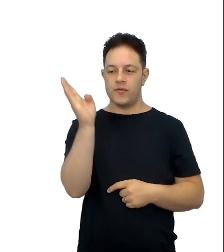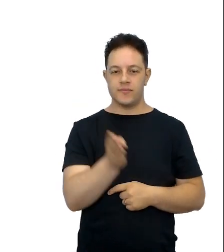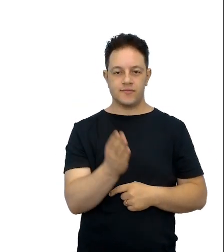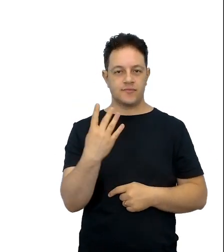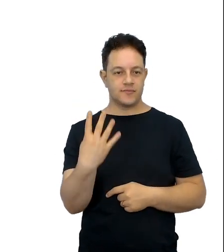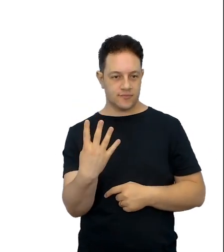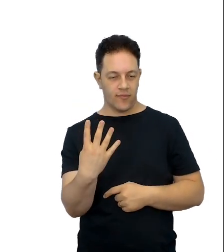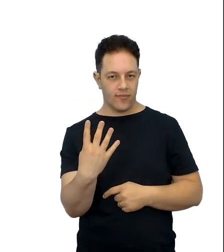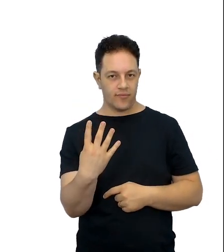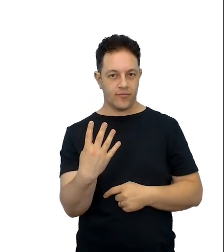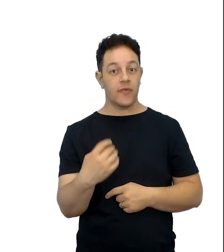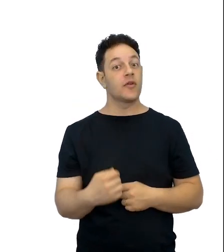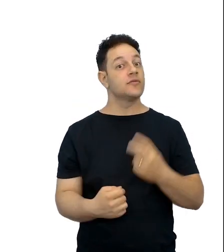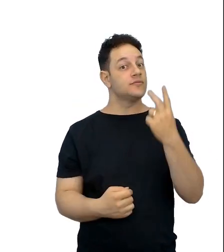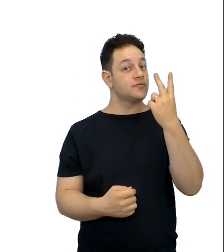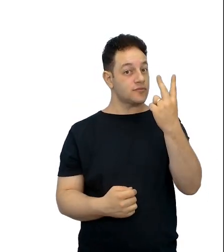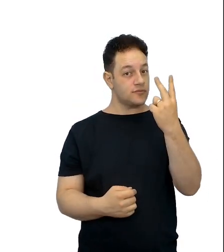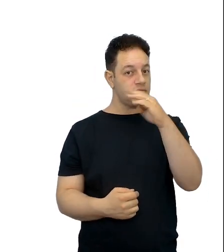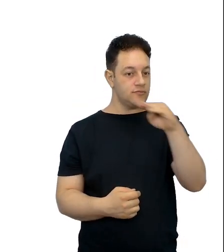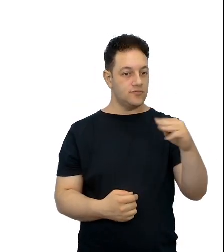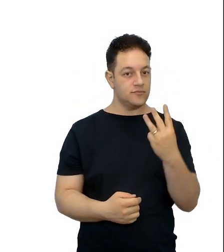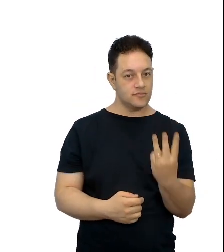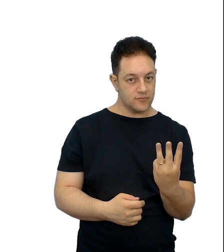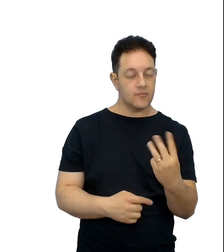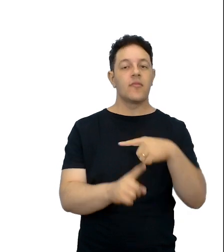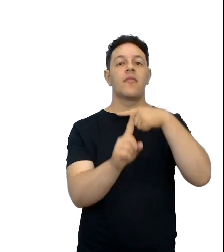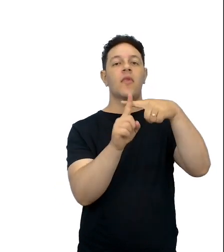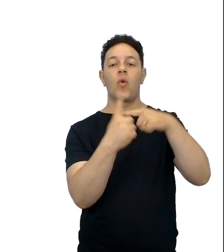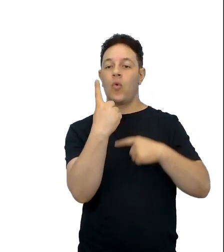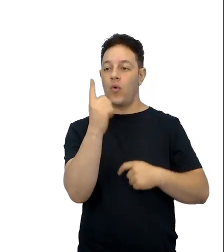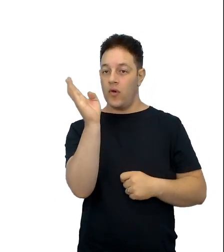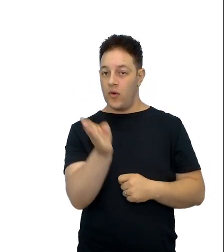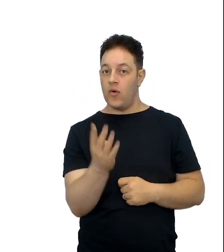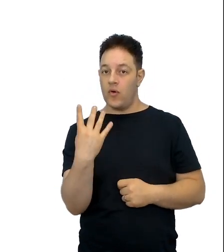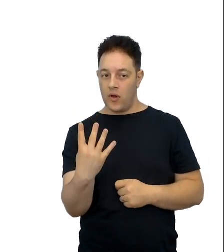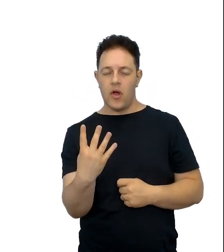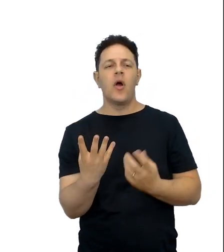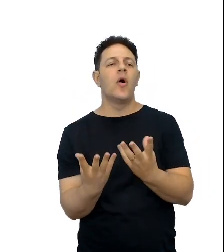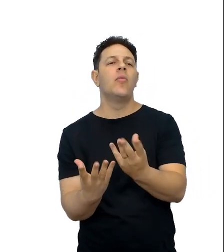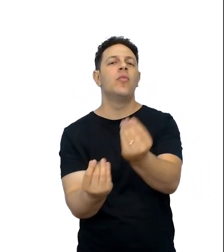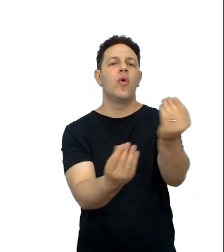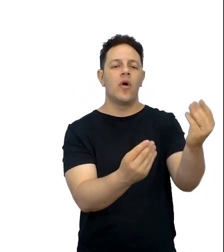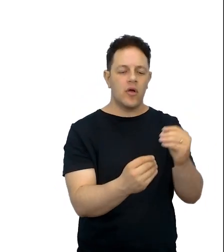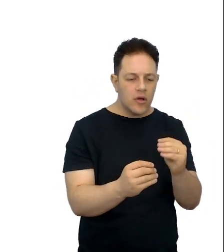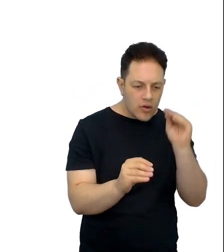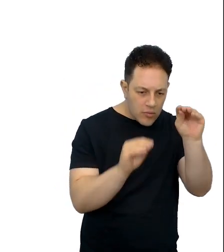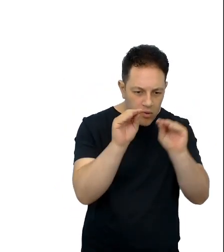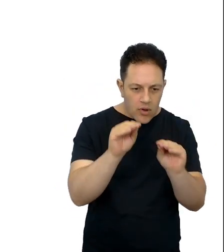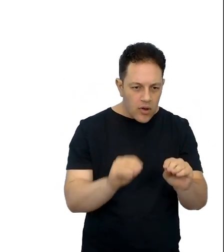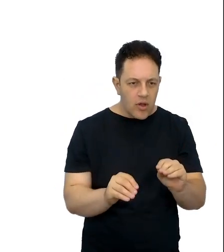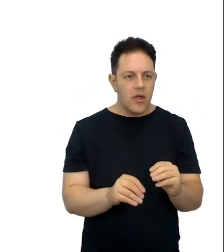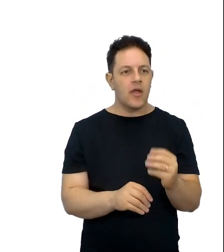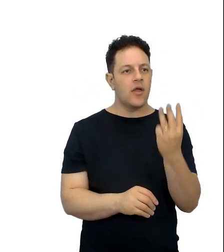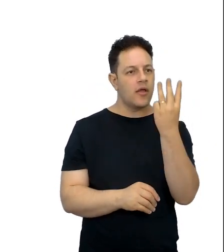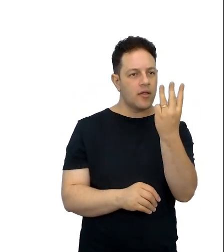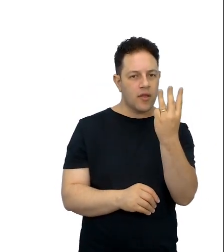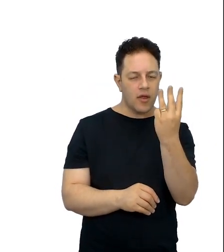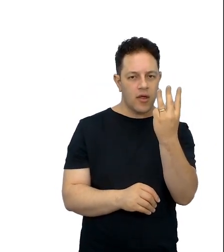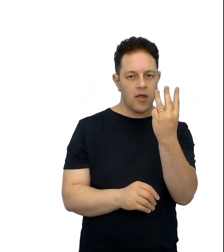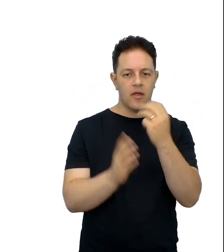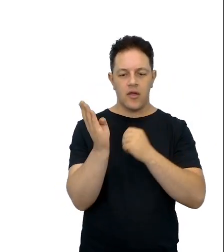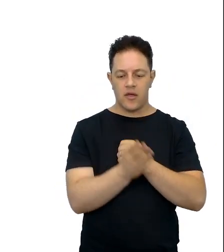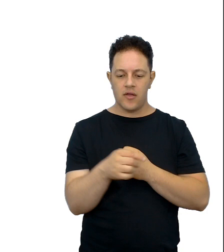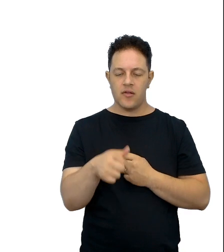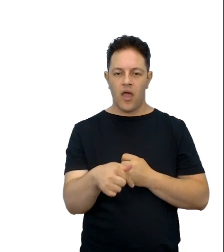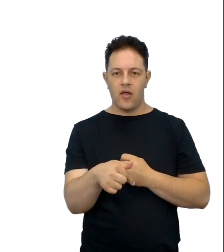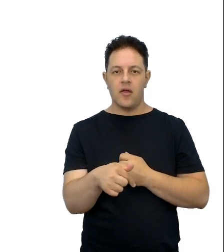muito estudante, 2/3 mais 1/4, tem muito dos meninos que eles colocam que é 3/7. Eles